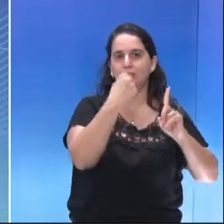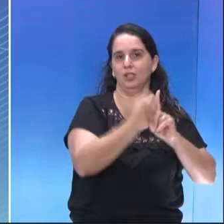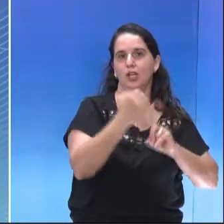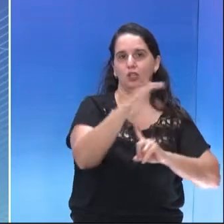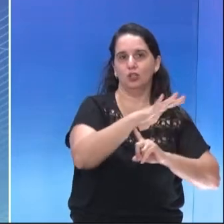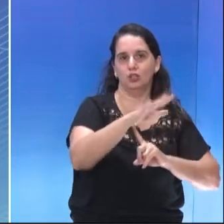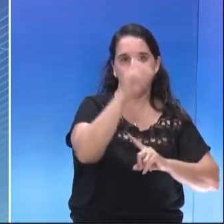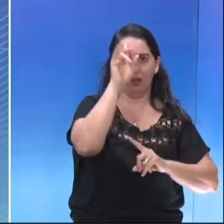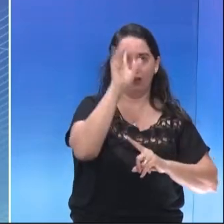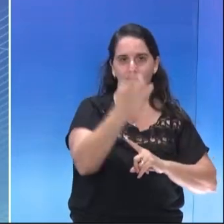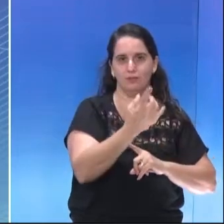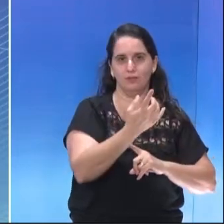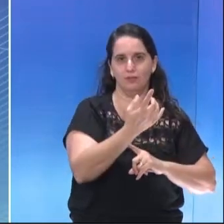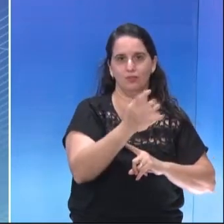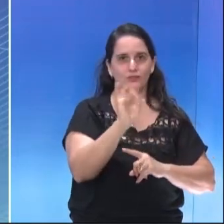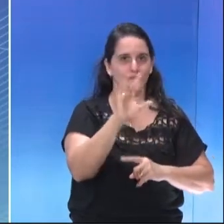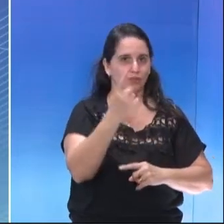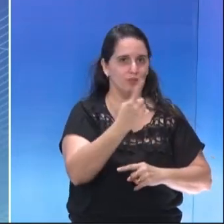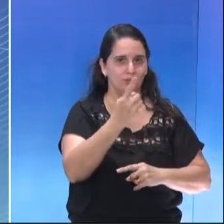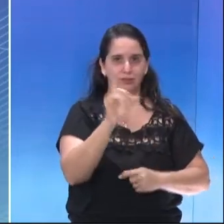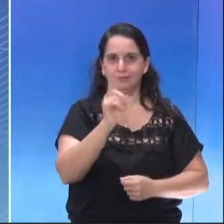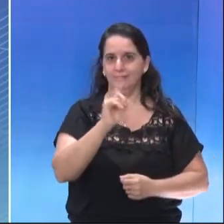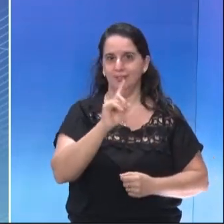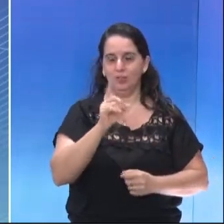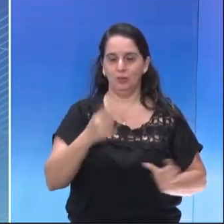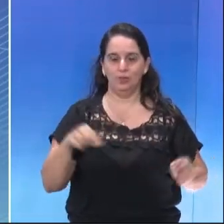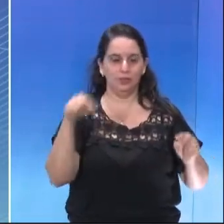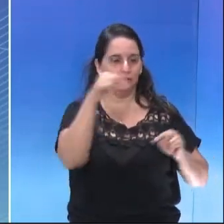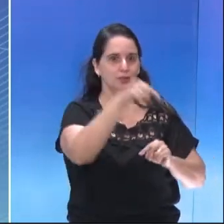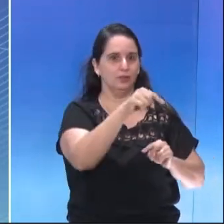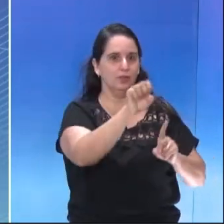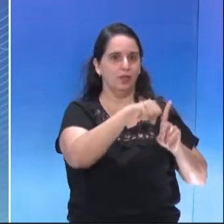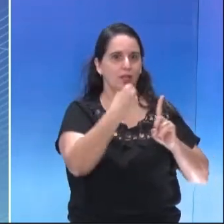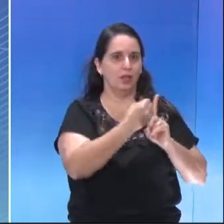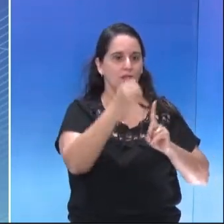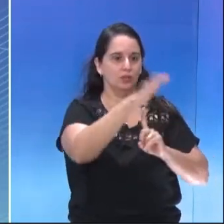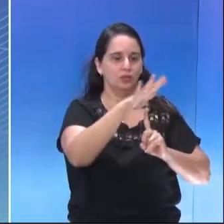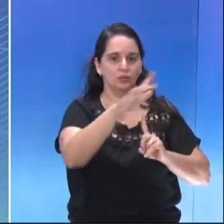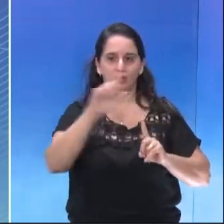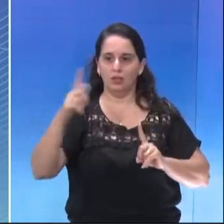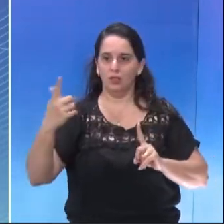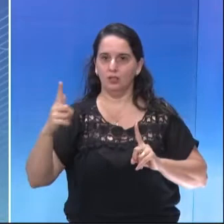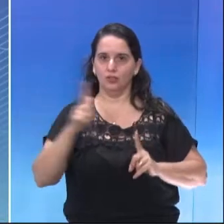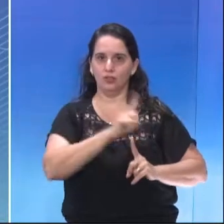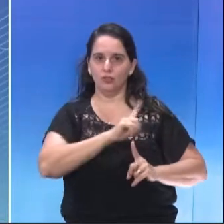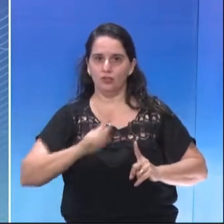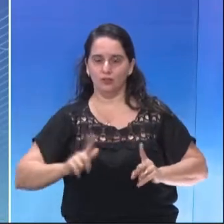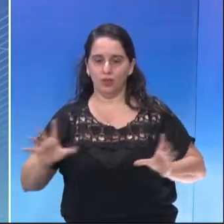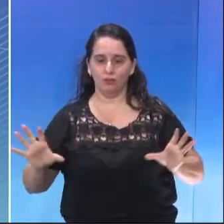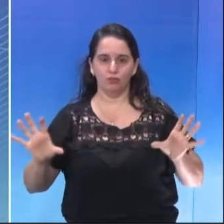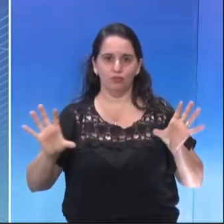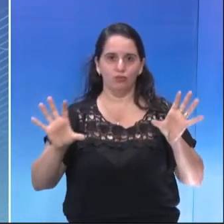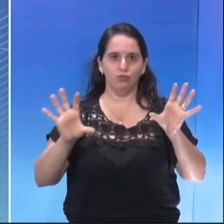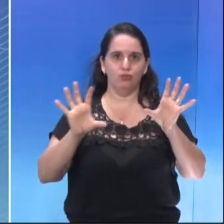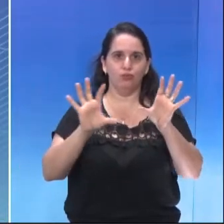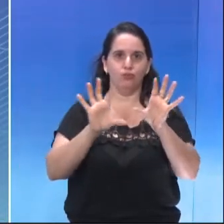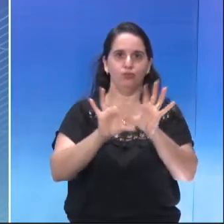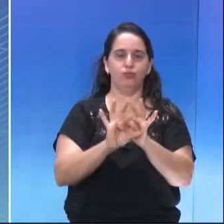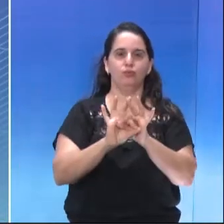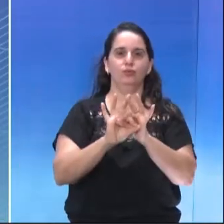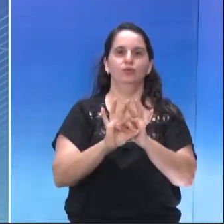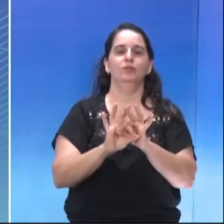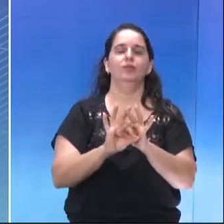só. Então, e nós vamos ficar como? Se não há esse entendimento de que isoladamente as coisas